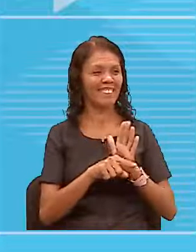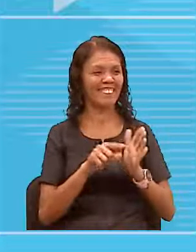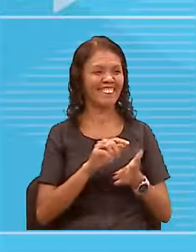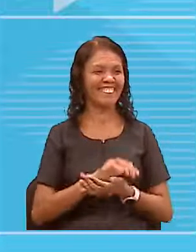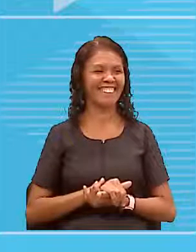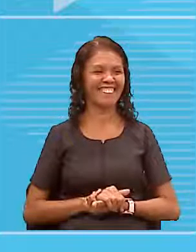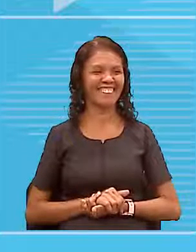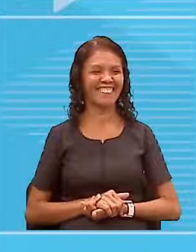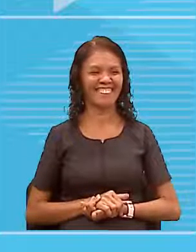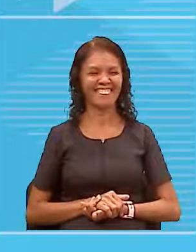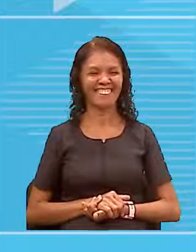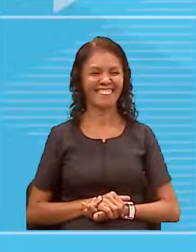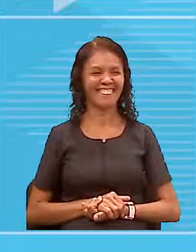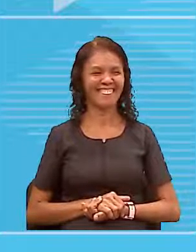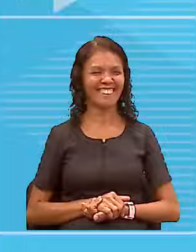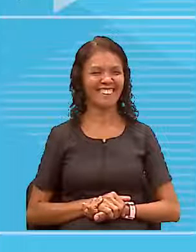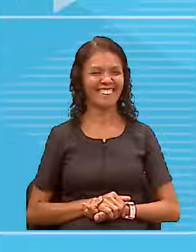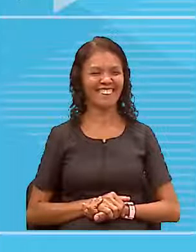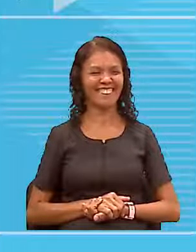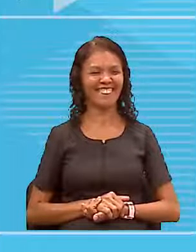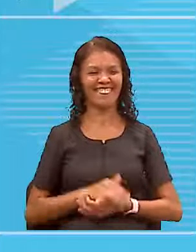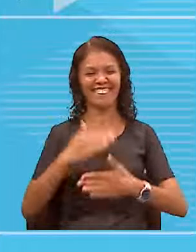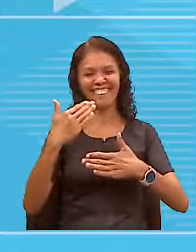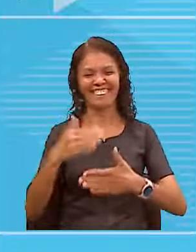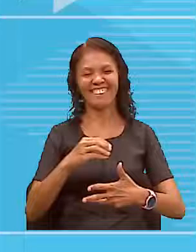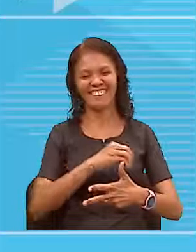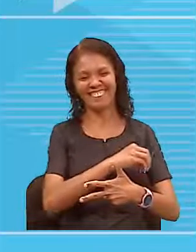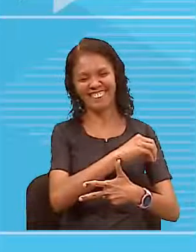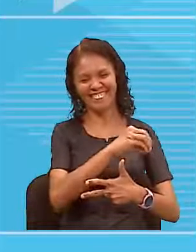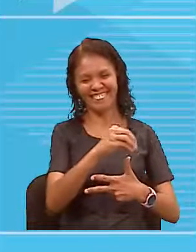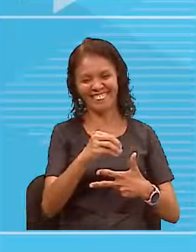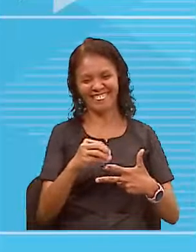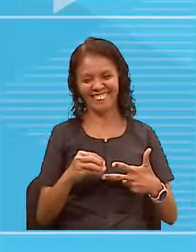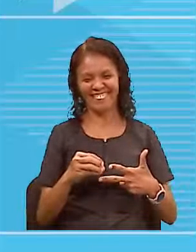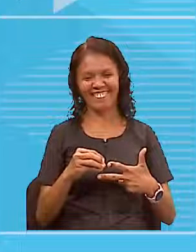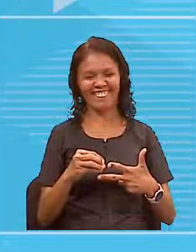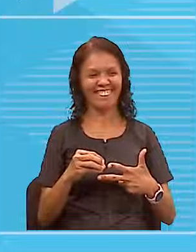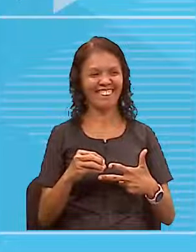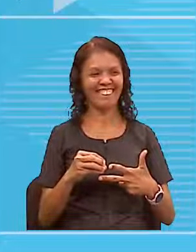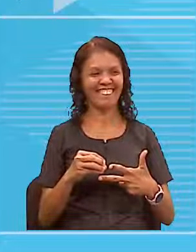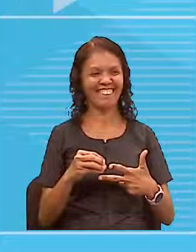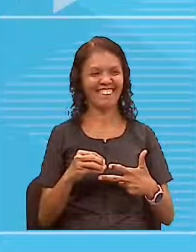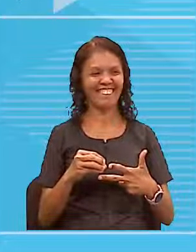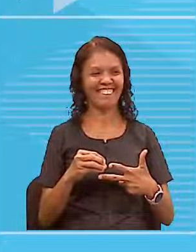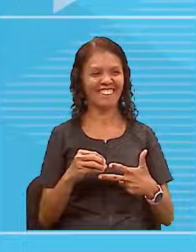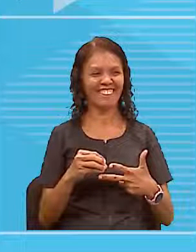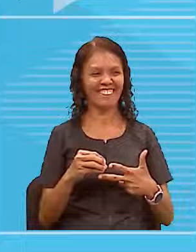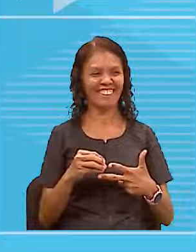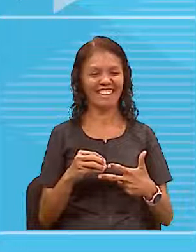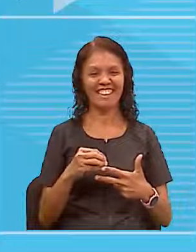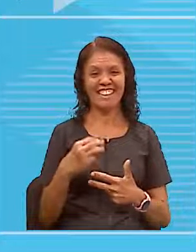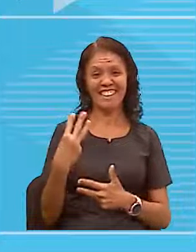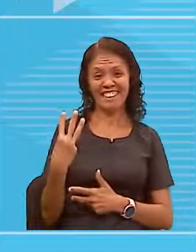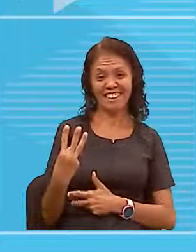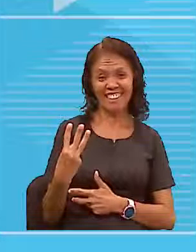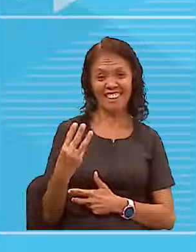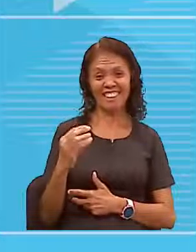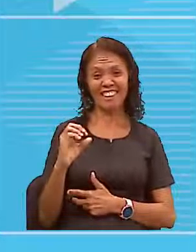despencar. A prova do Enem, meu querido aluno, vai cair. Três a quatro